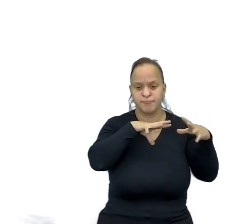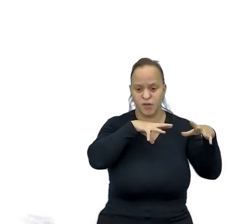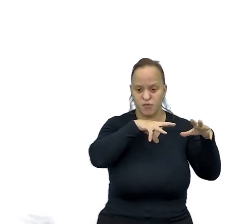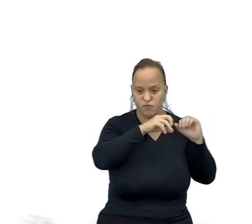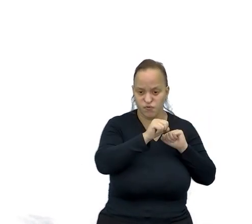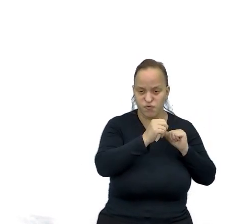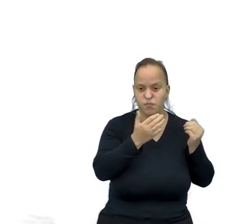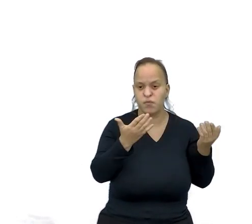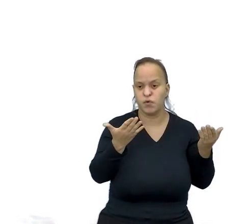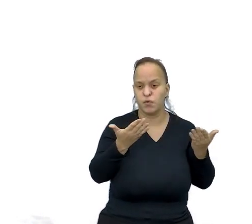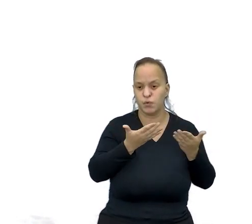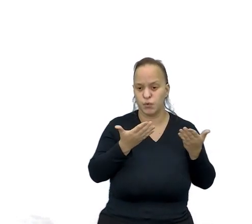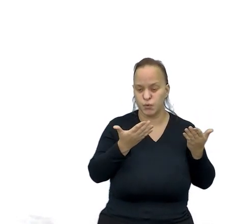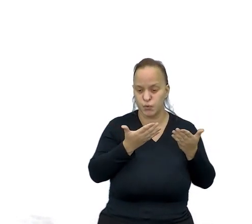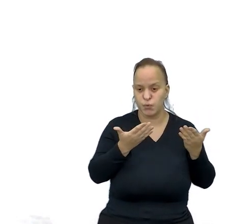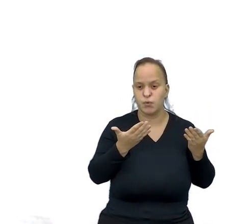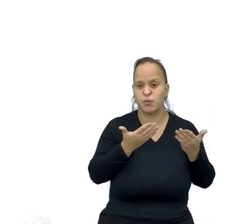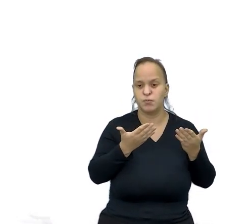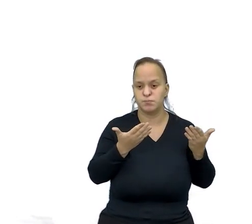formação.